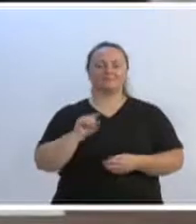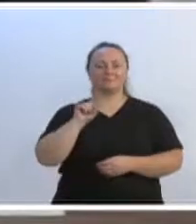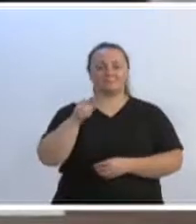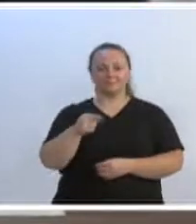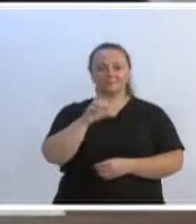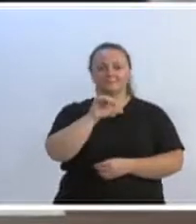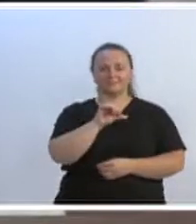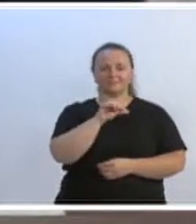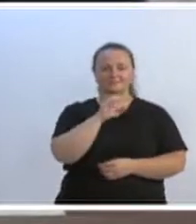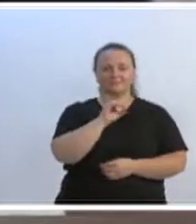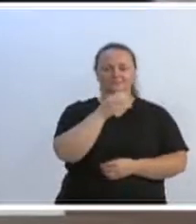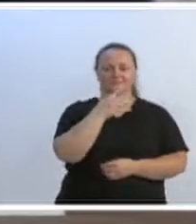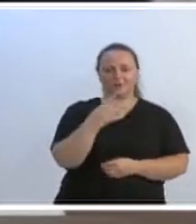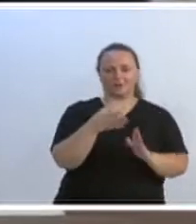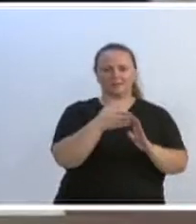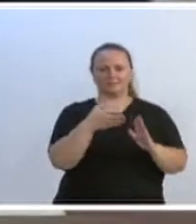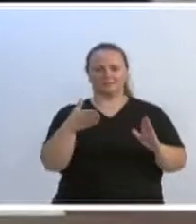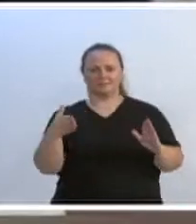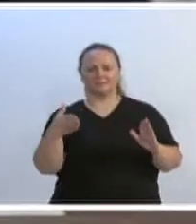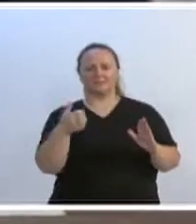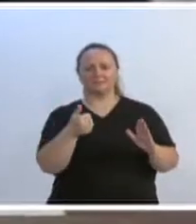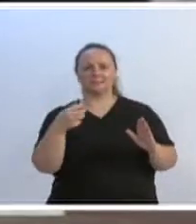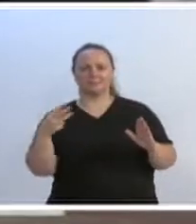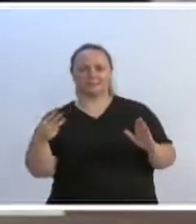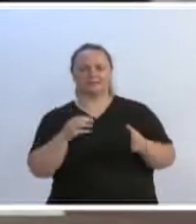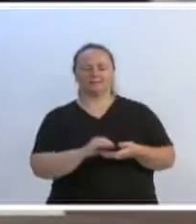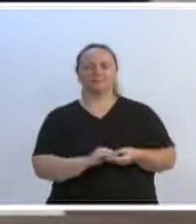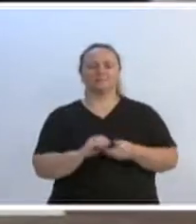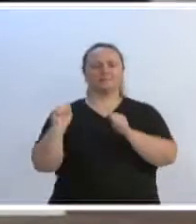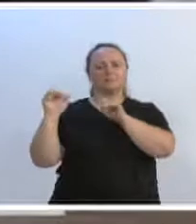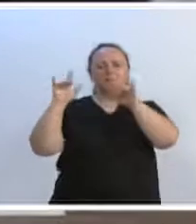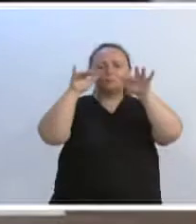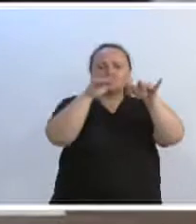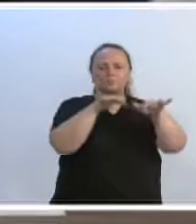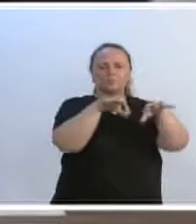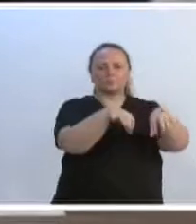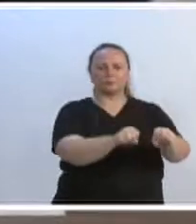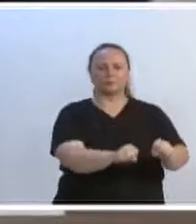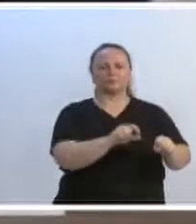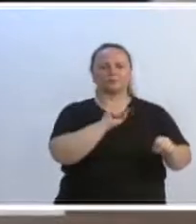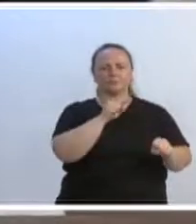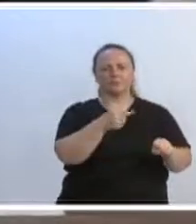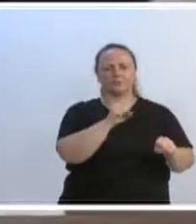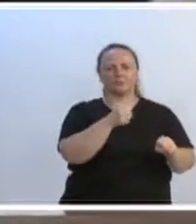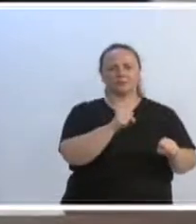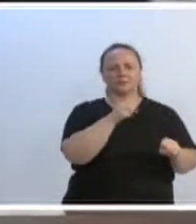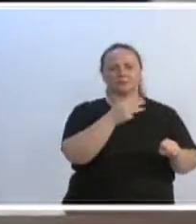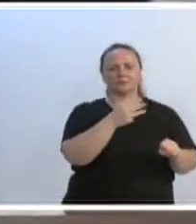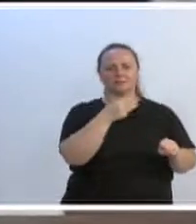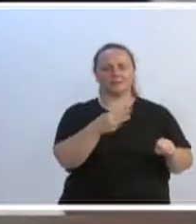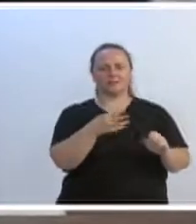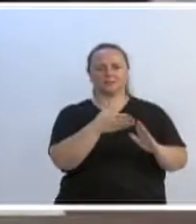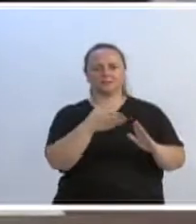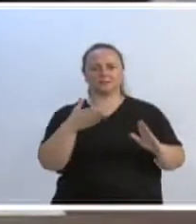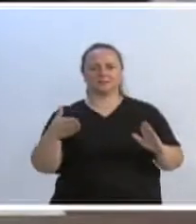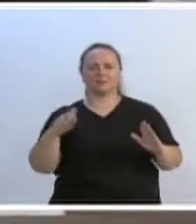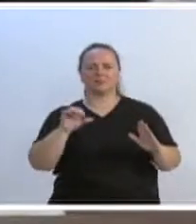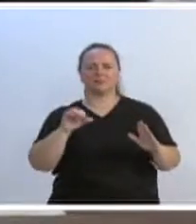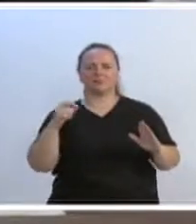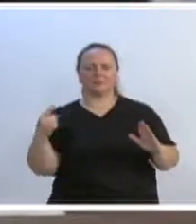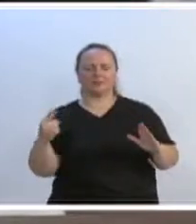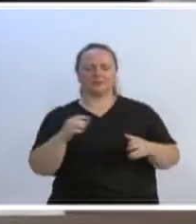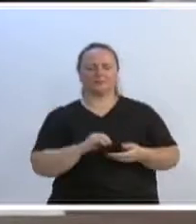para consulta online dos seguintes documentos: todas as publicações da revista Blumenau em Cadernos